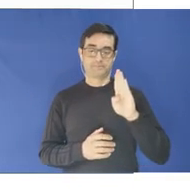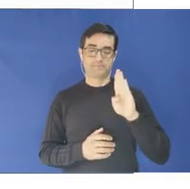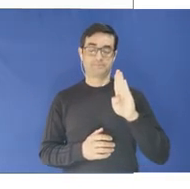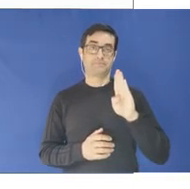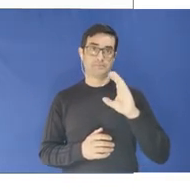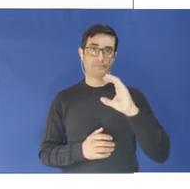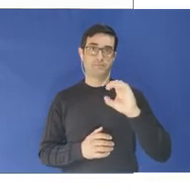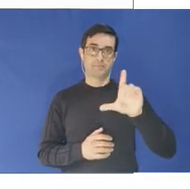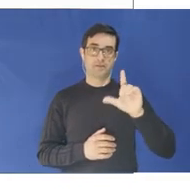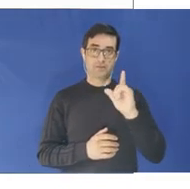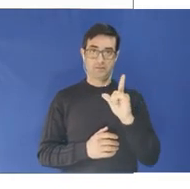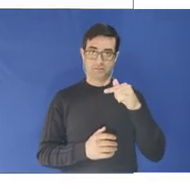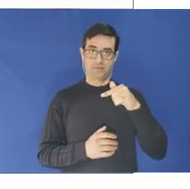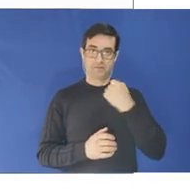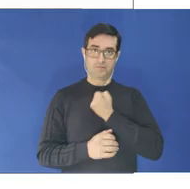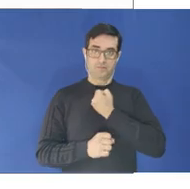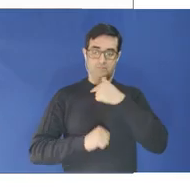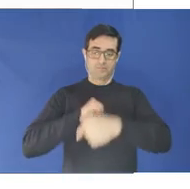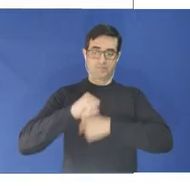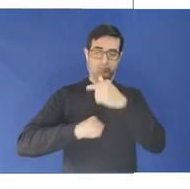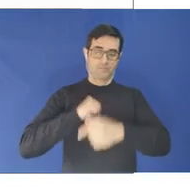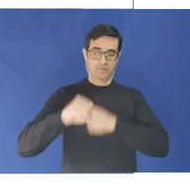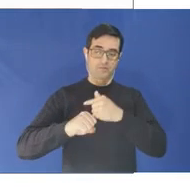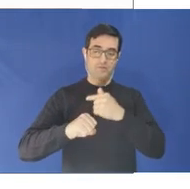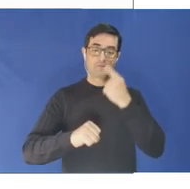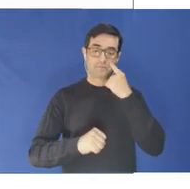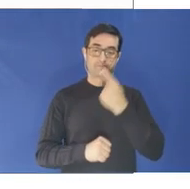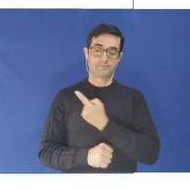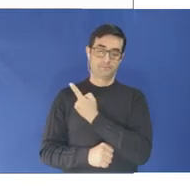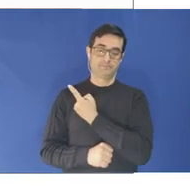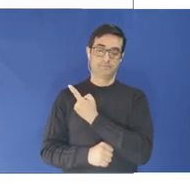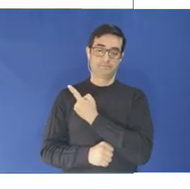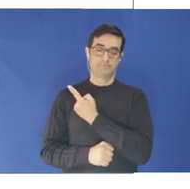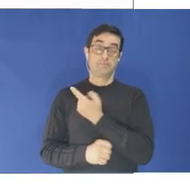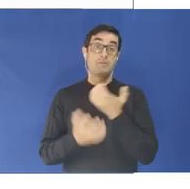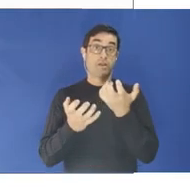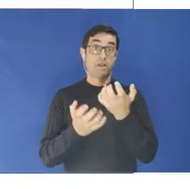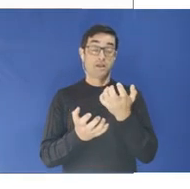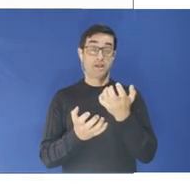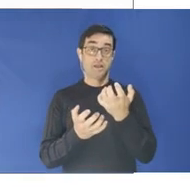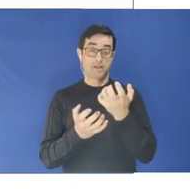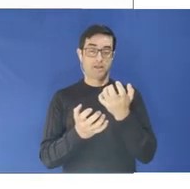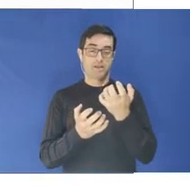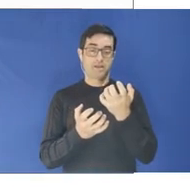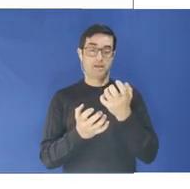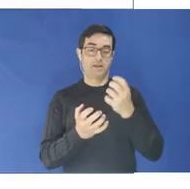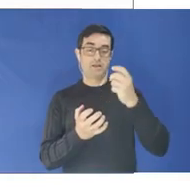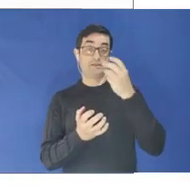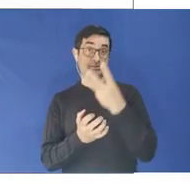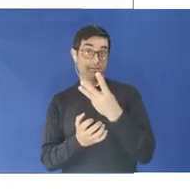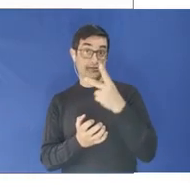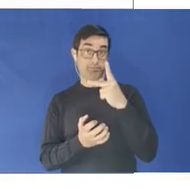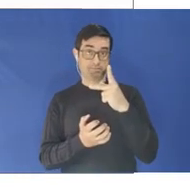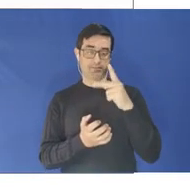Eu pego a carga nuclear que é 17 menos. O que acontece? Ó? O elétron que eu quero é o quinto aqui, não é